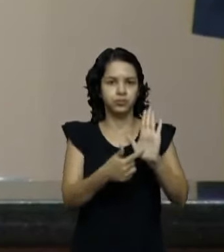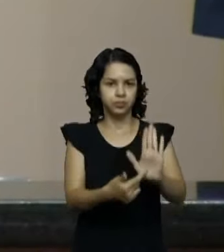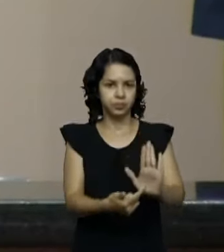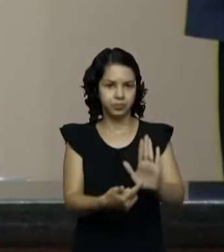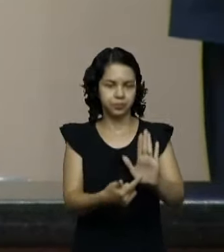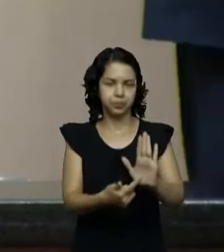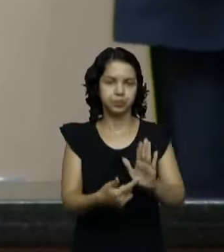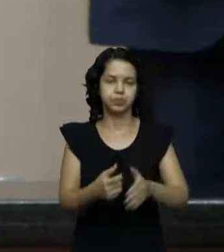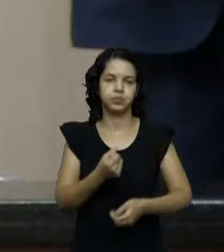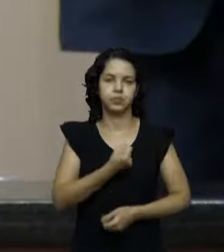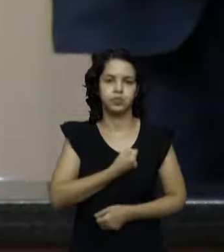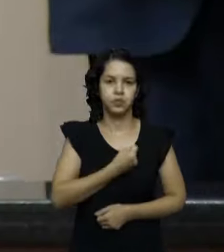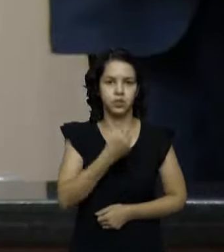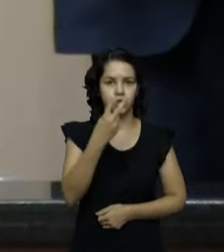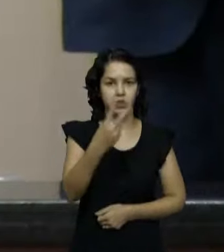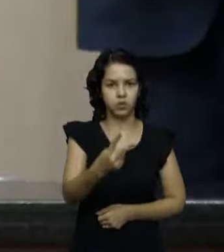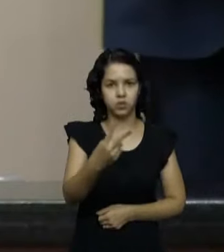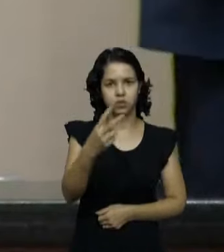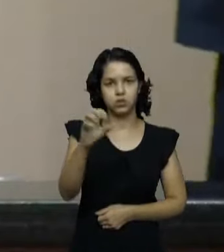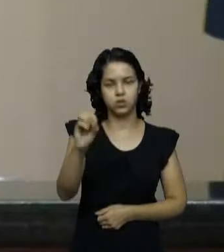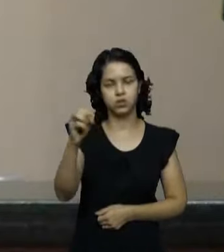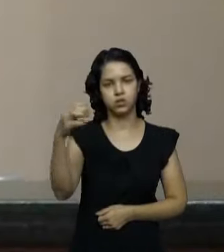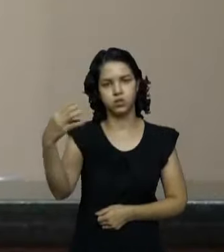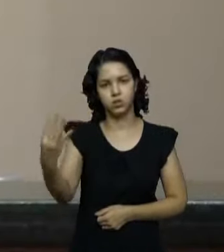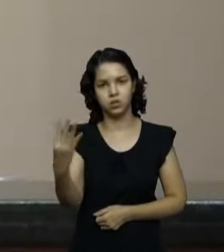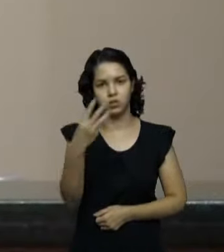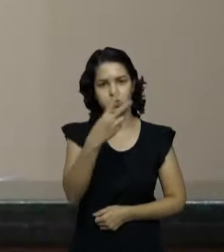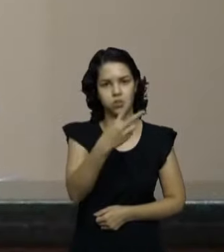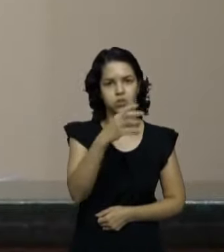indicações. Indicação 204, 206